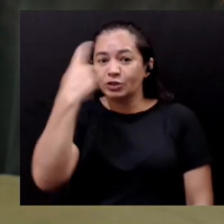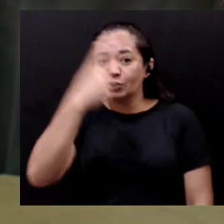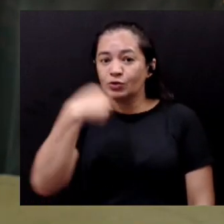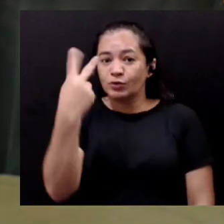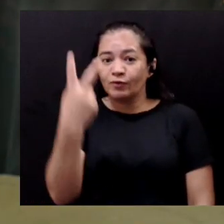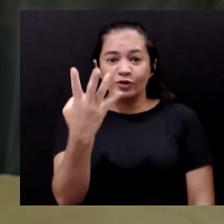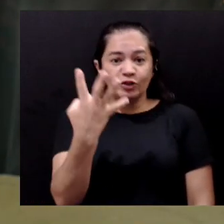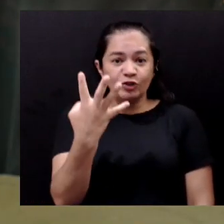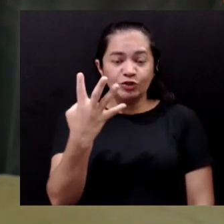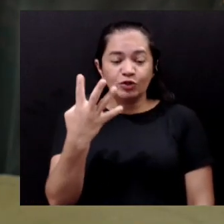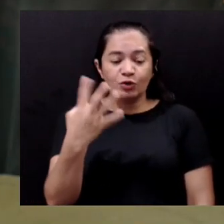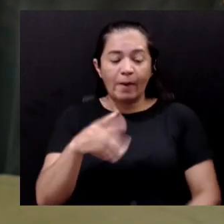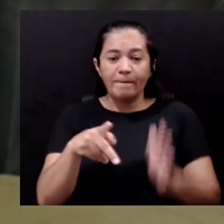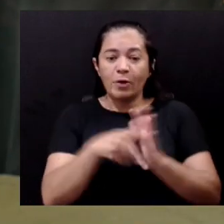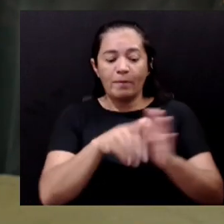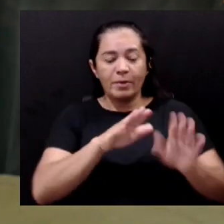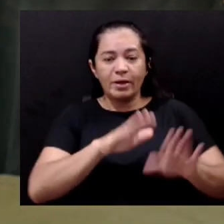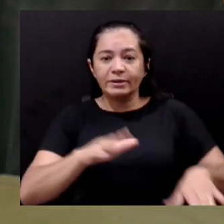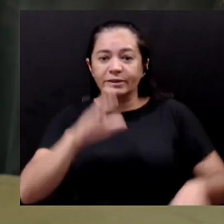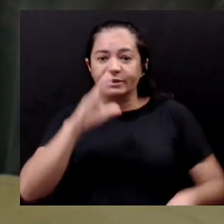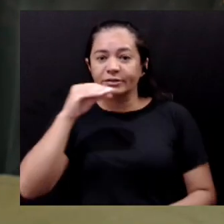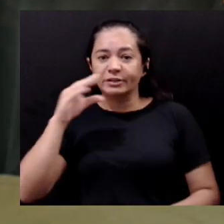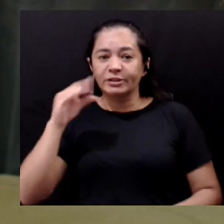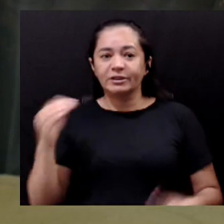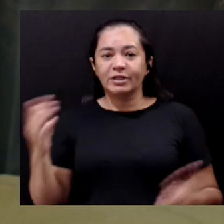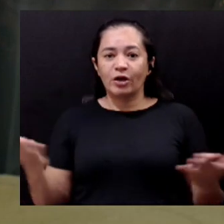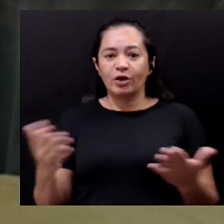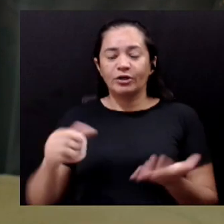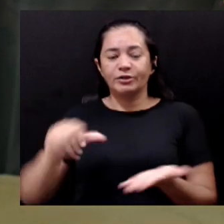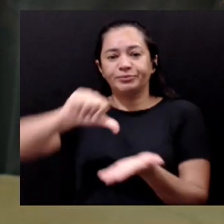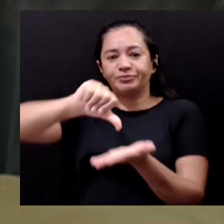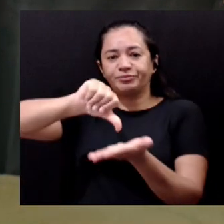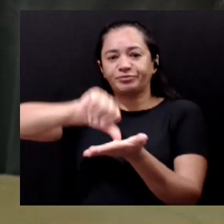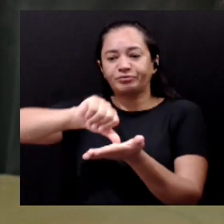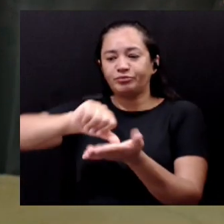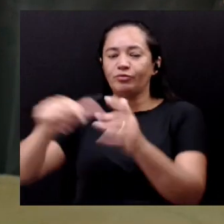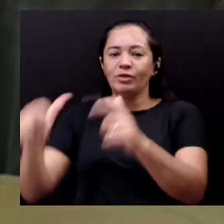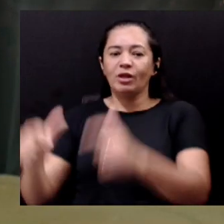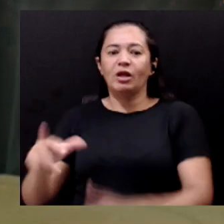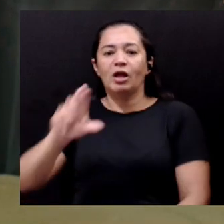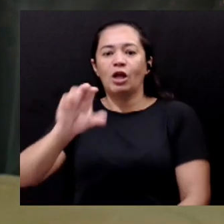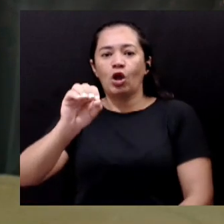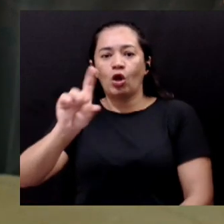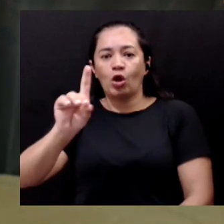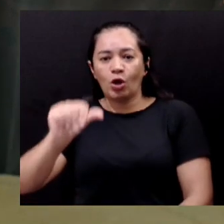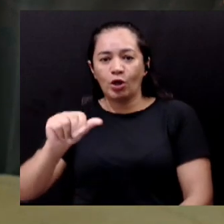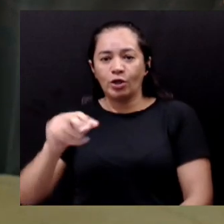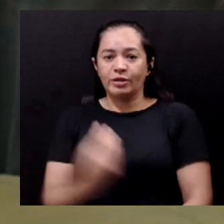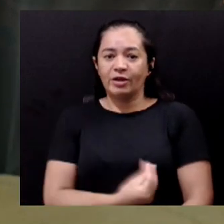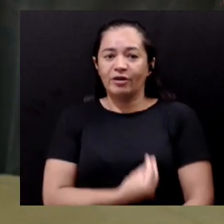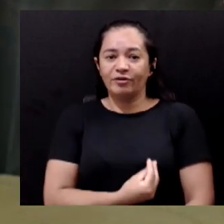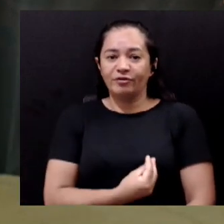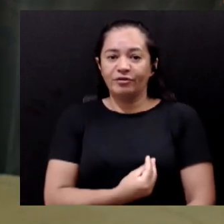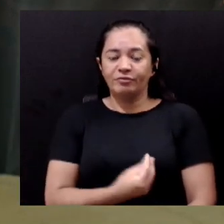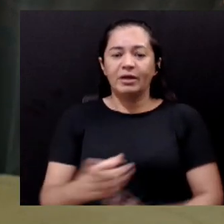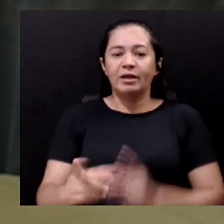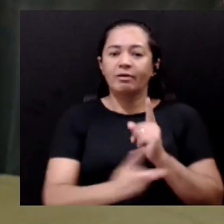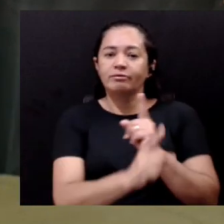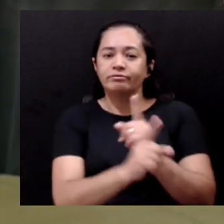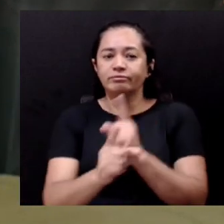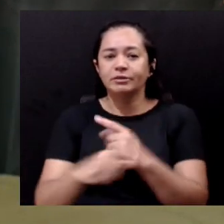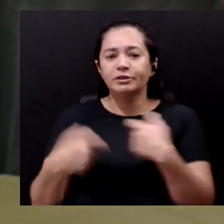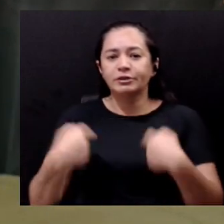ampliou o horário de assistência na unidade Roda Viva para atender às demandas de saúde mental das crianças e adolescentes,